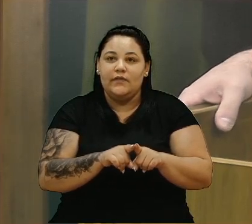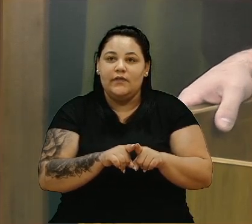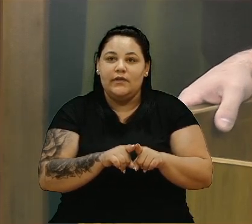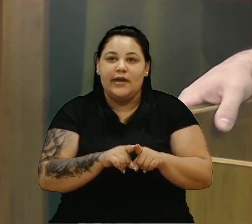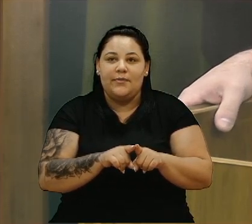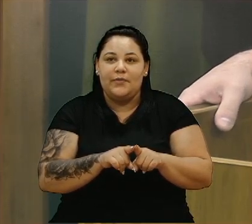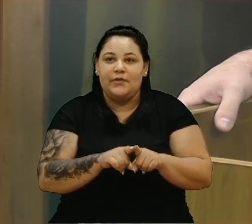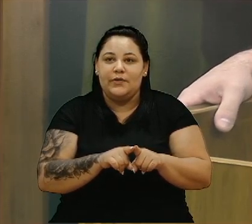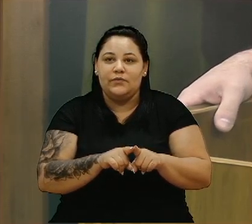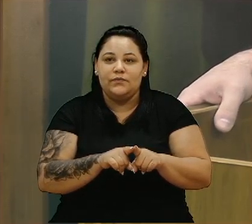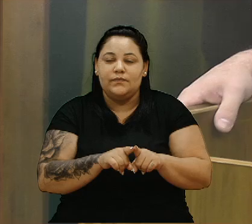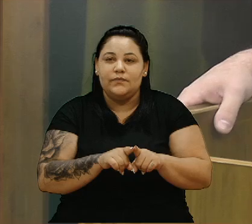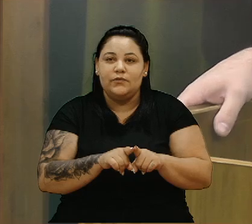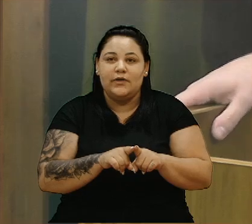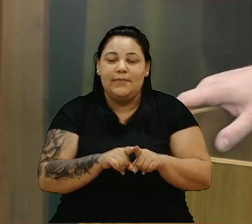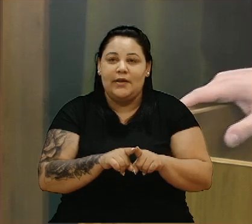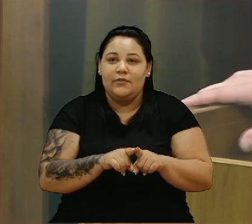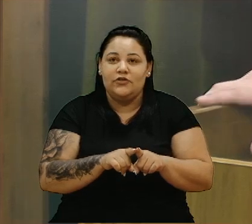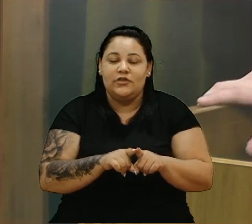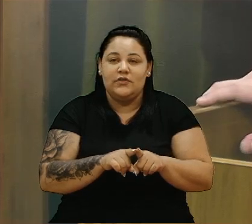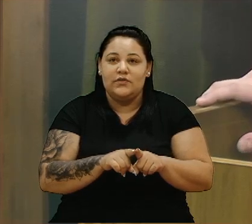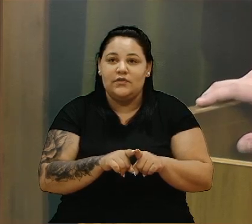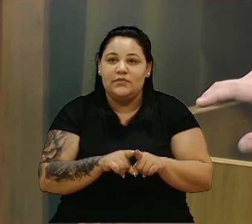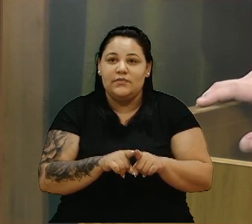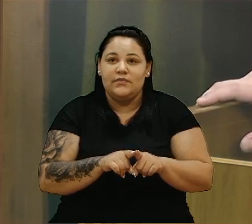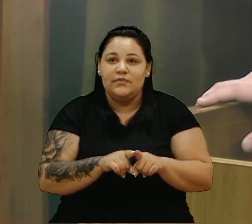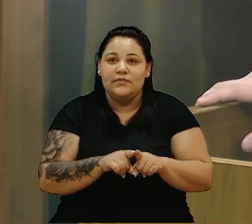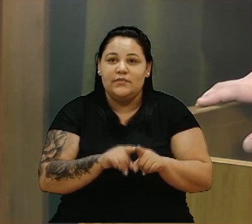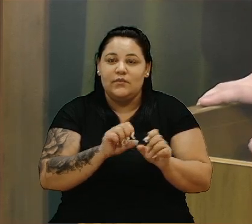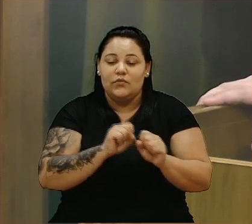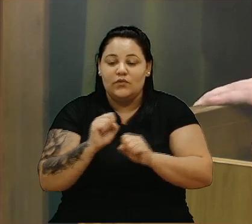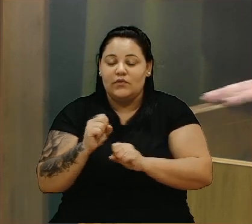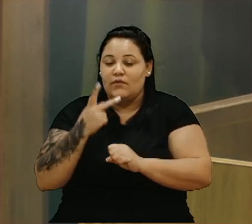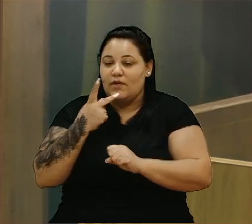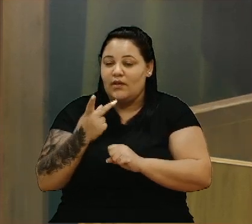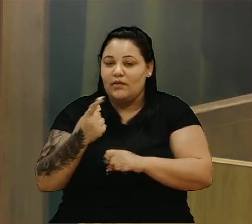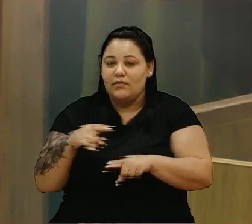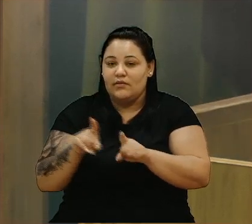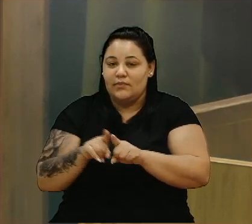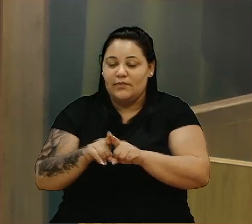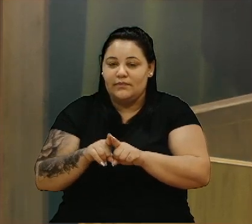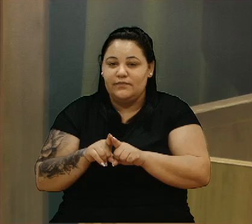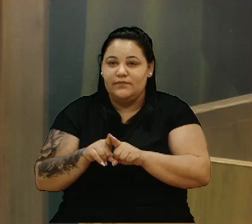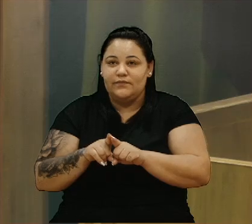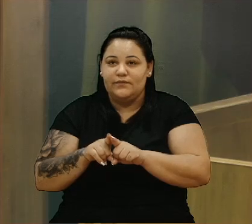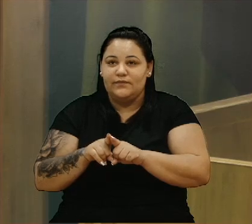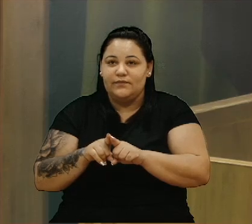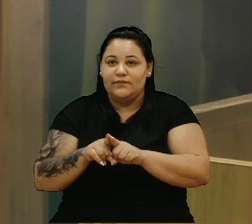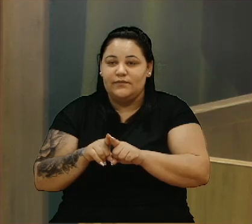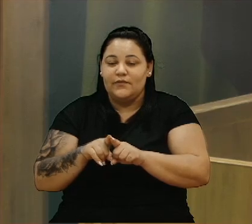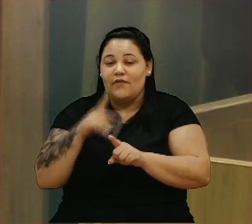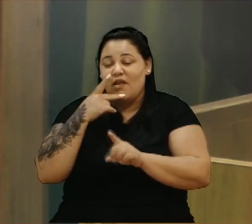espaço para poder se manifestar, e também trazer o contraponto aqui.